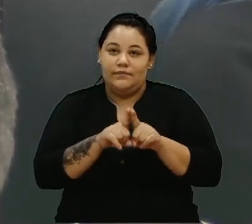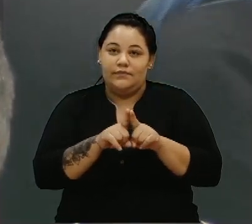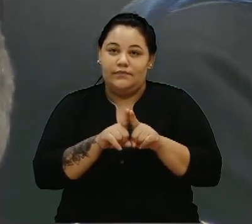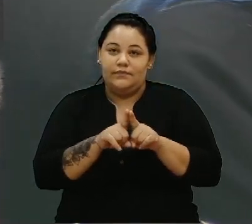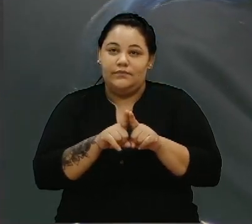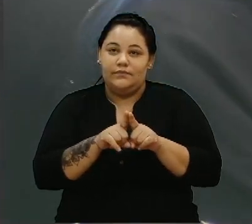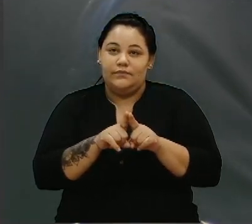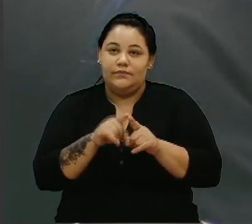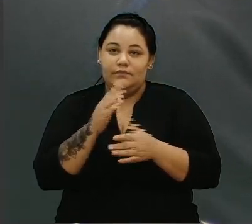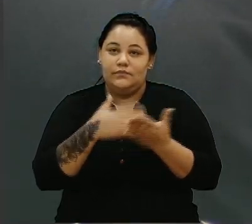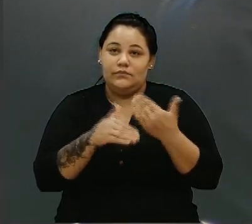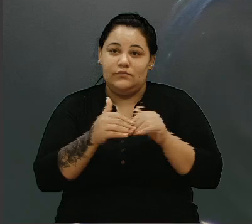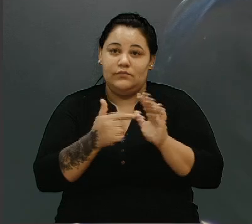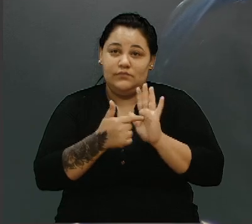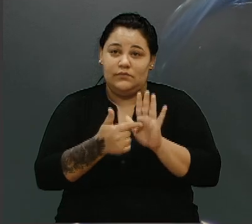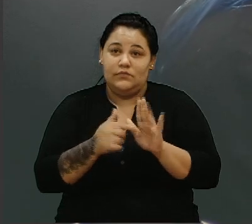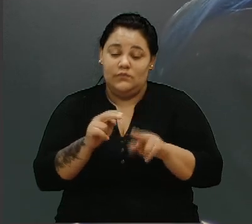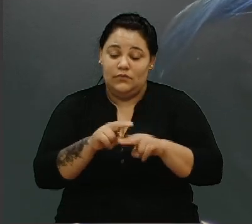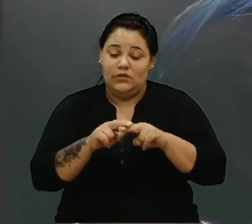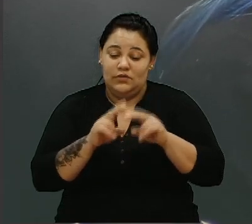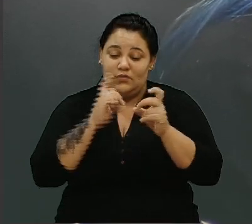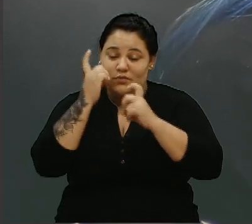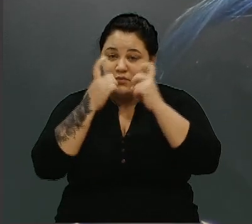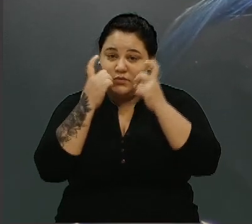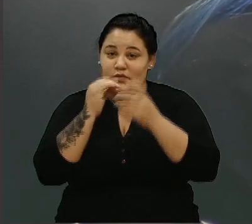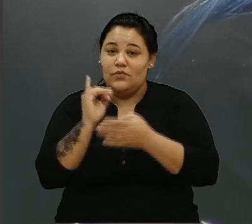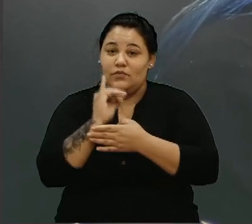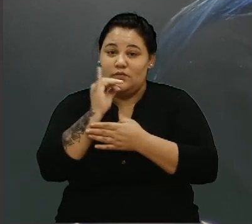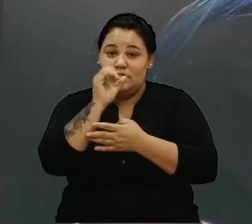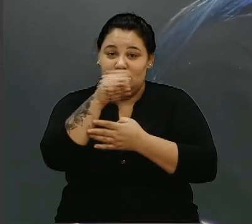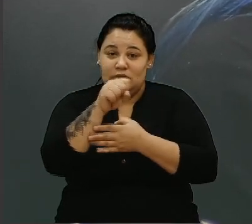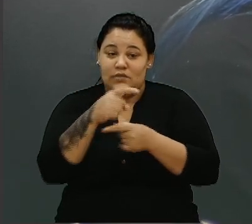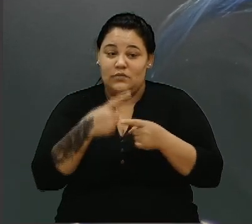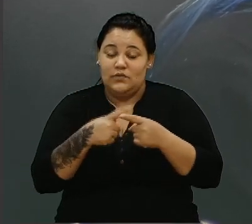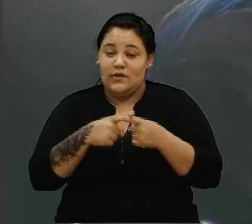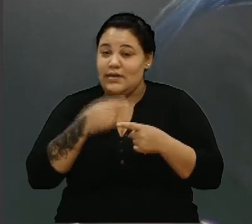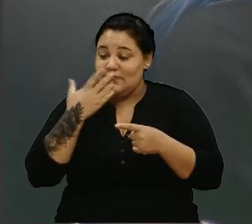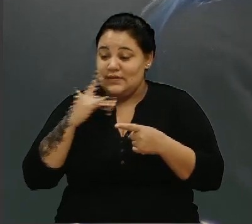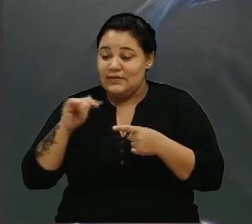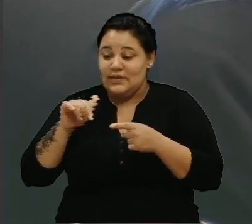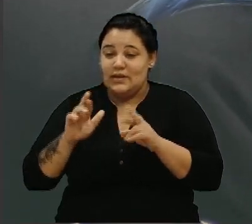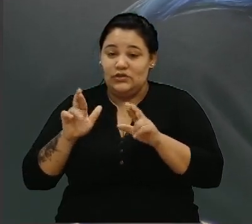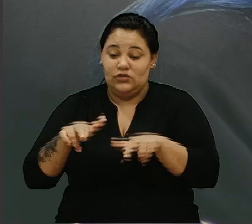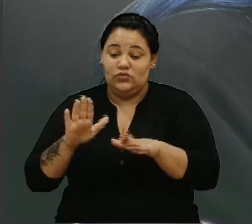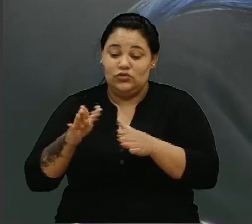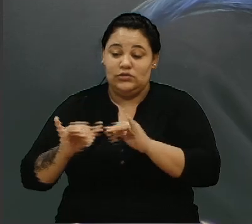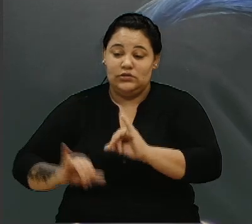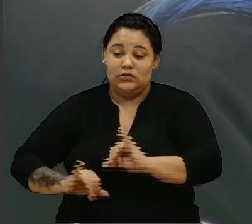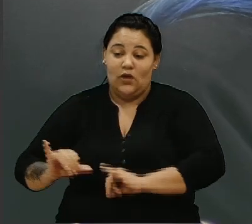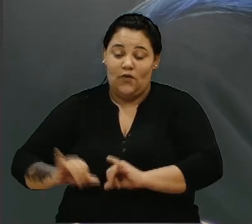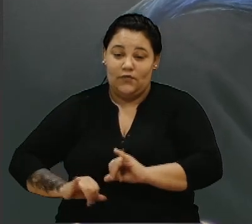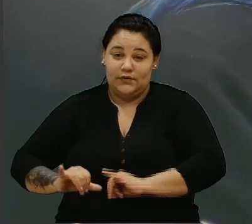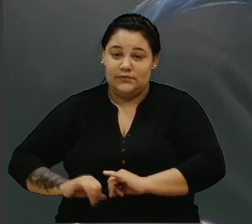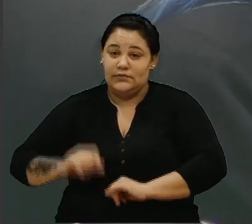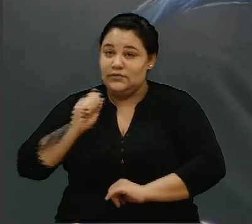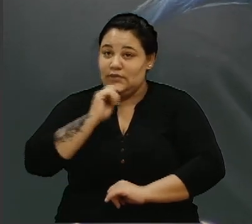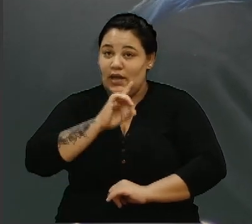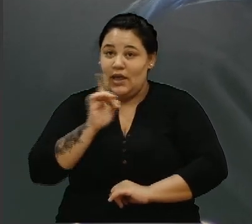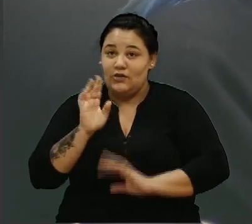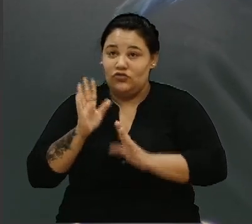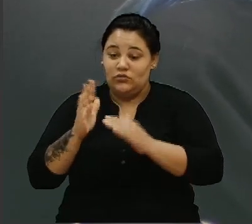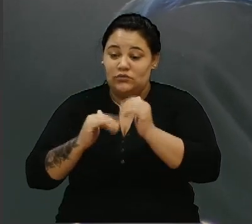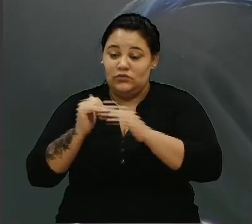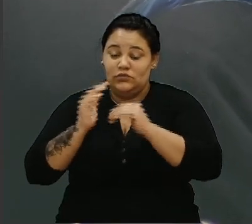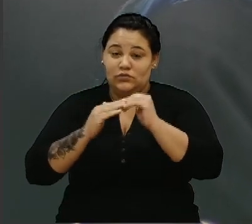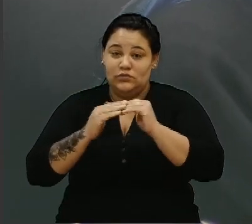apresentado, portanto, é uma preocupação válida, porque as crianças daquela região já sofrem, e se nem lá, que já deveria ter sido construída uma escola há